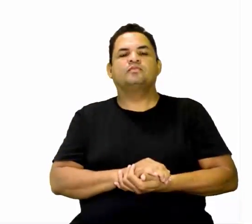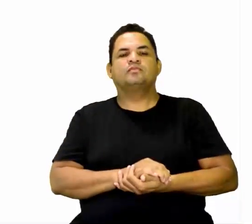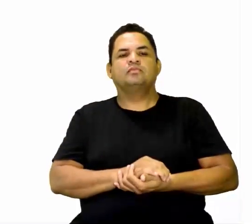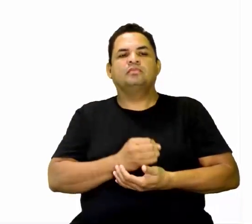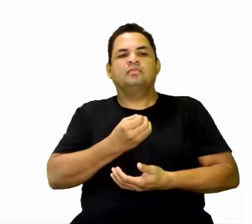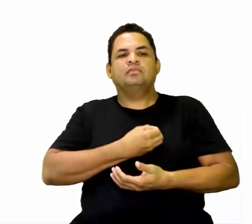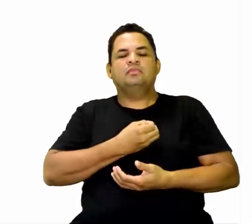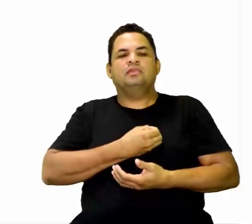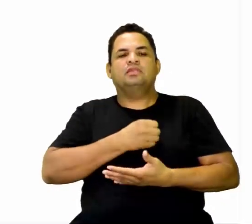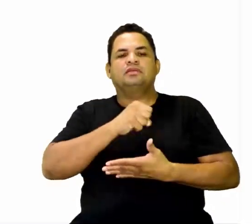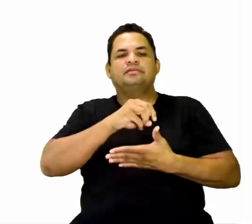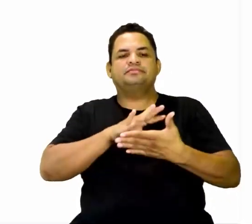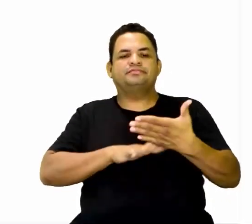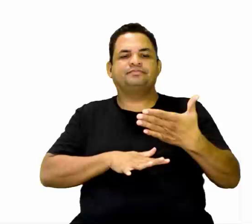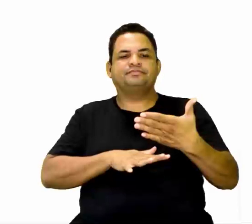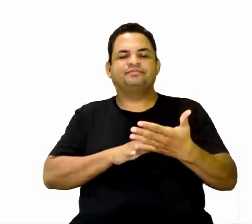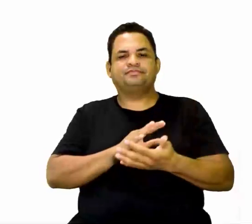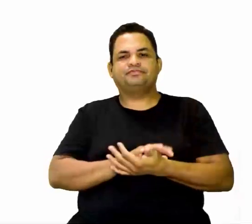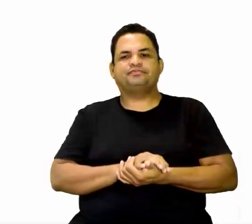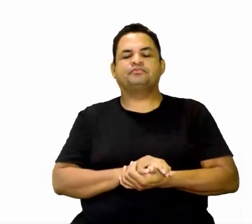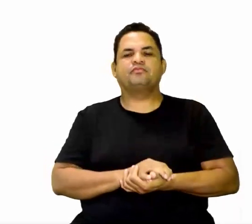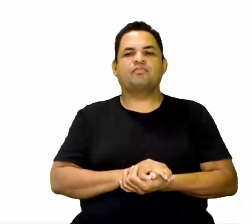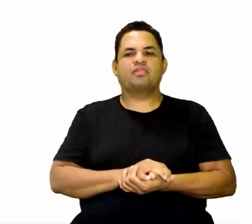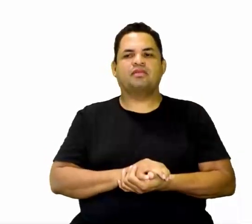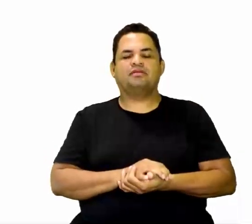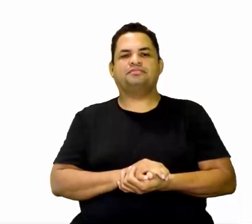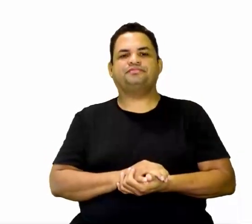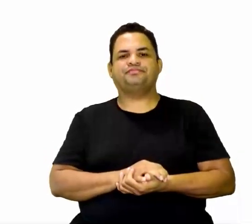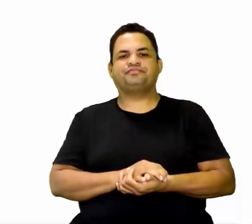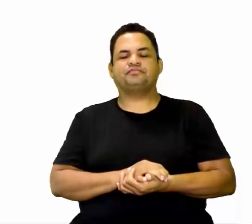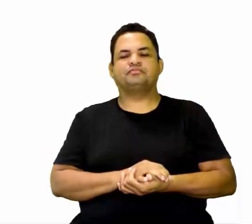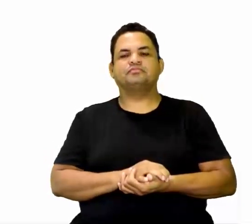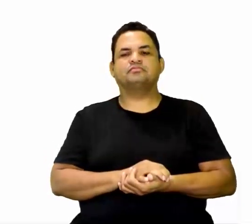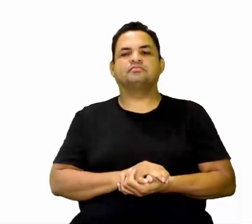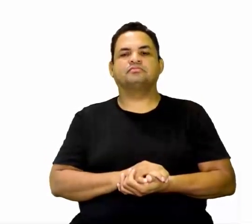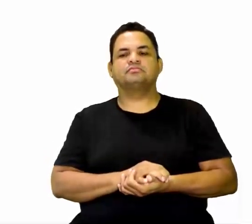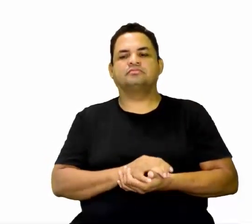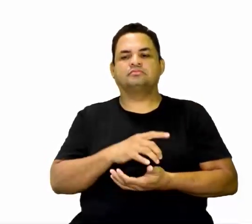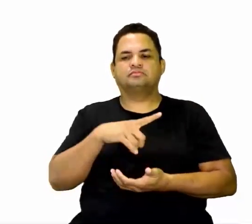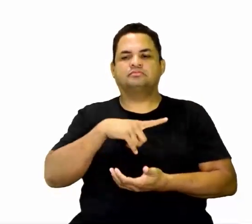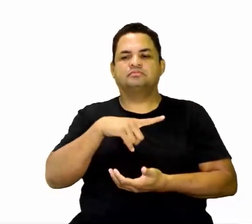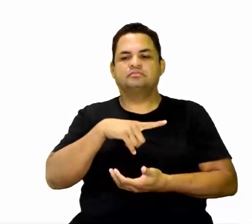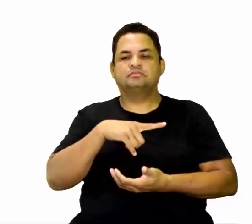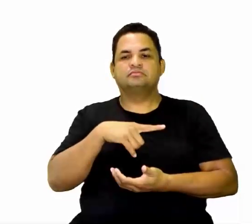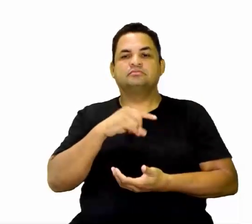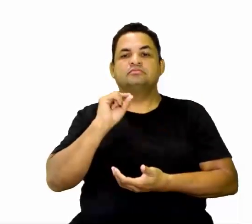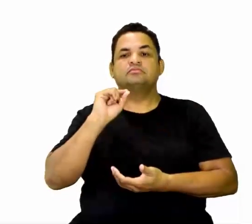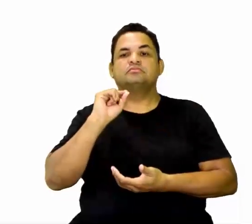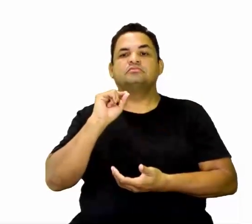questão? Nessa segunda questão, temos o seguinte, olha só.